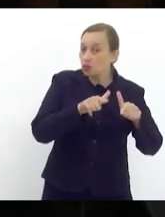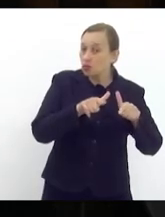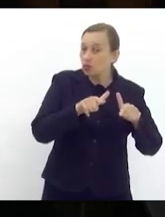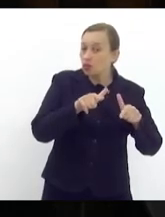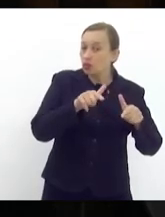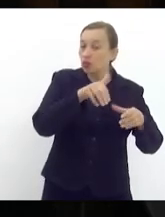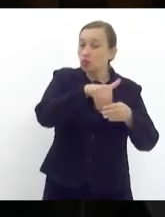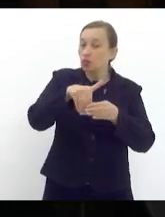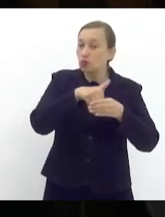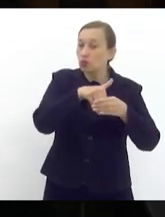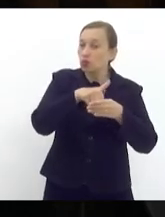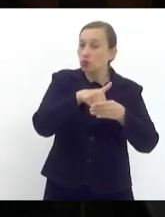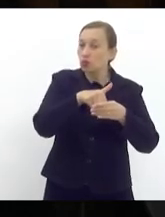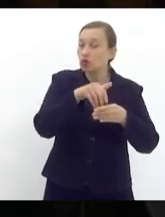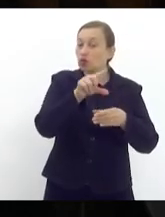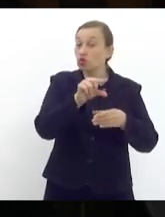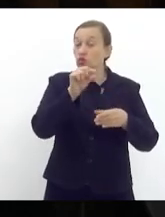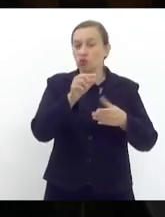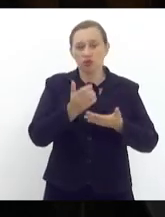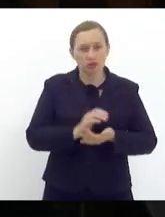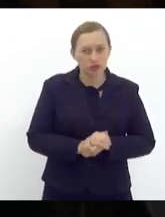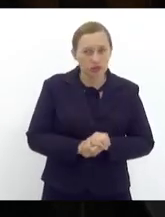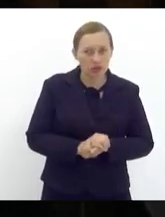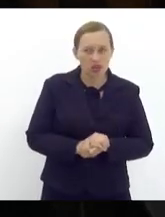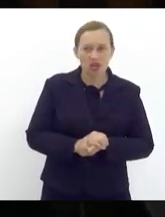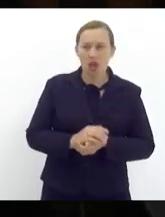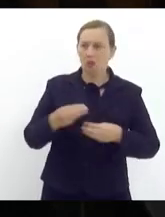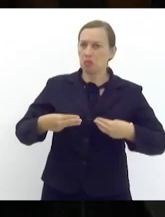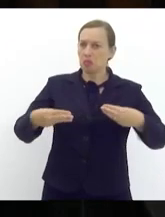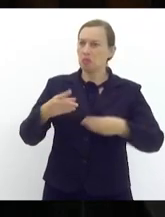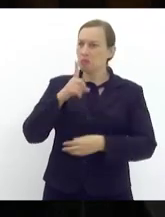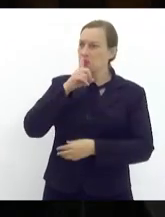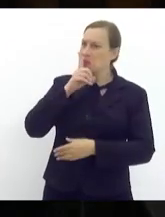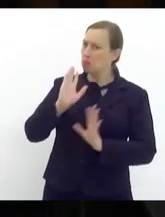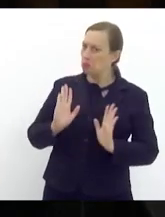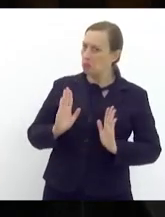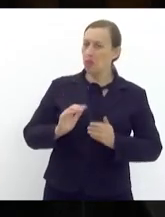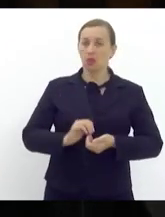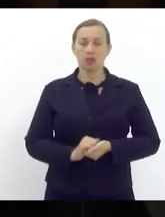isso. E é o seguinte, presidente,